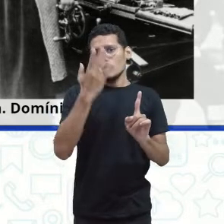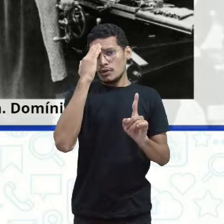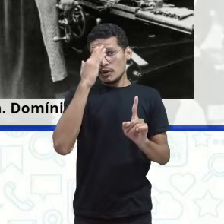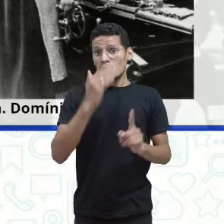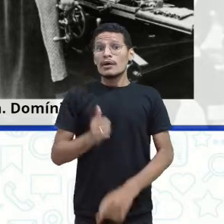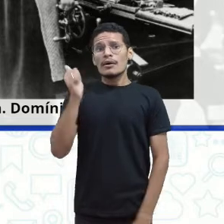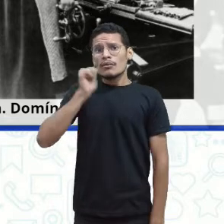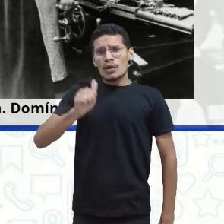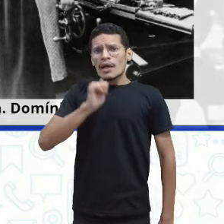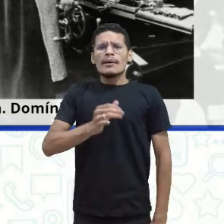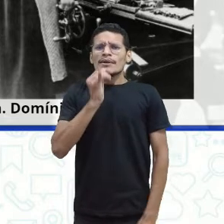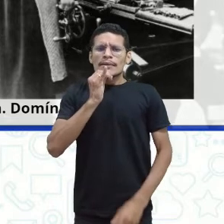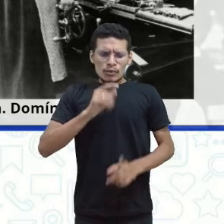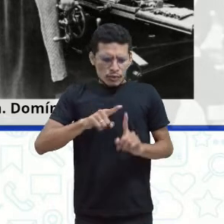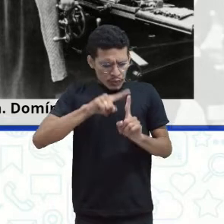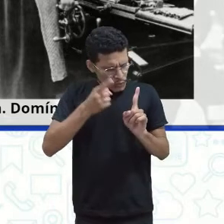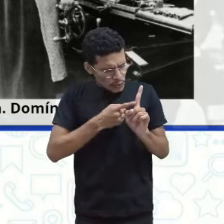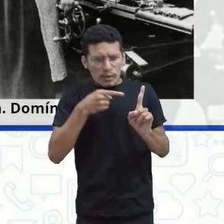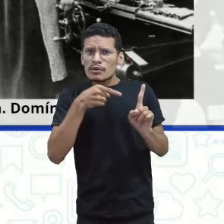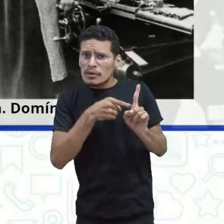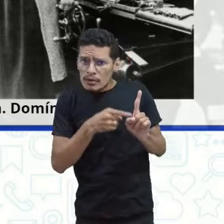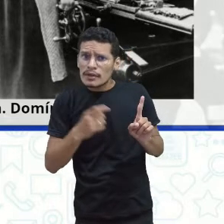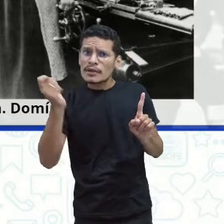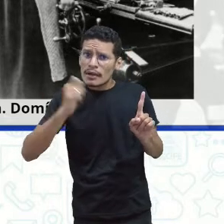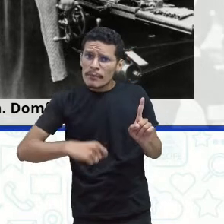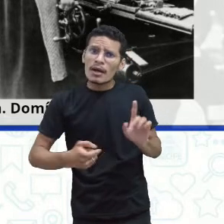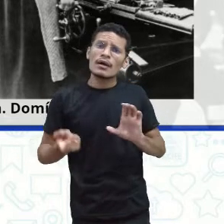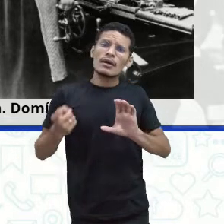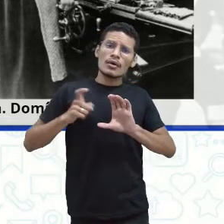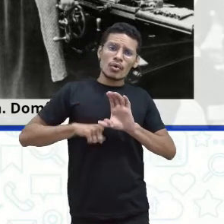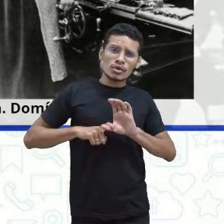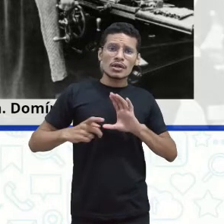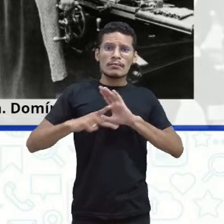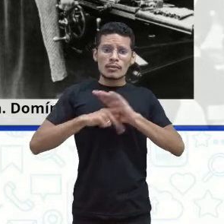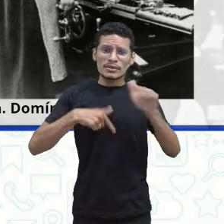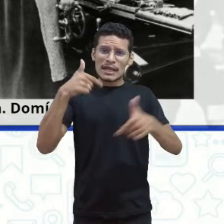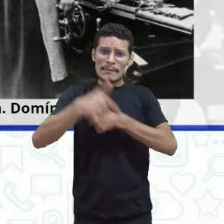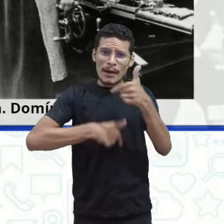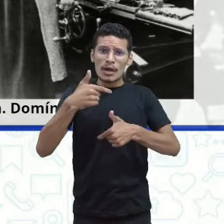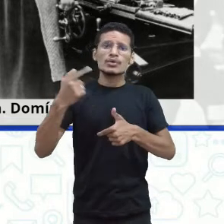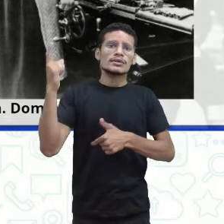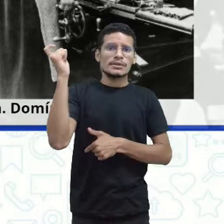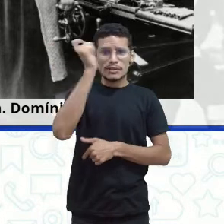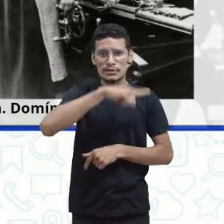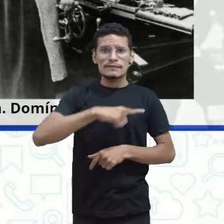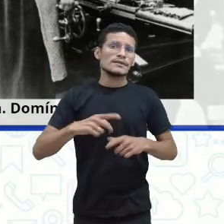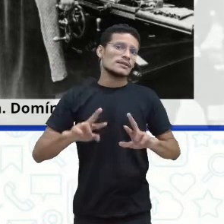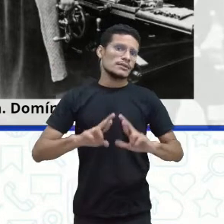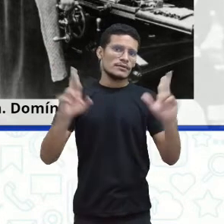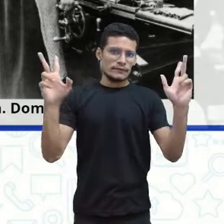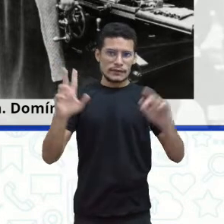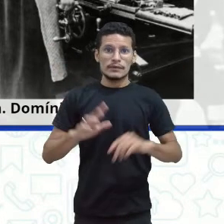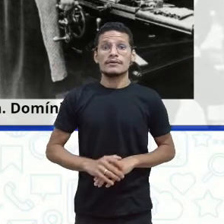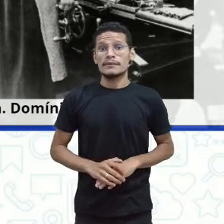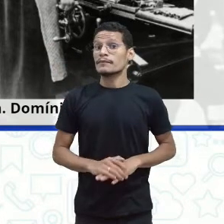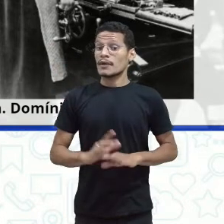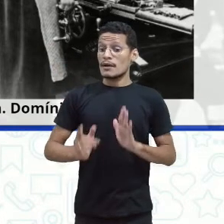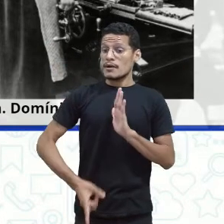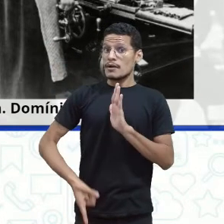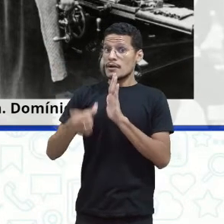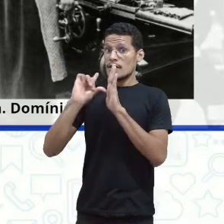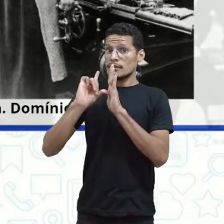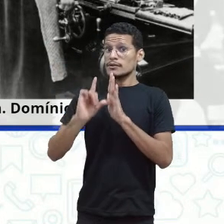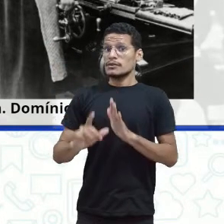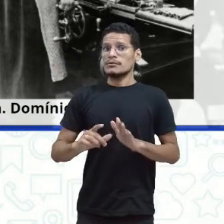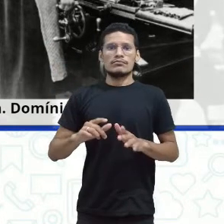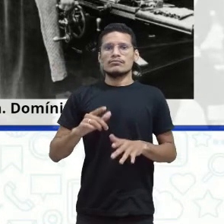mulheres, por exemplo, principalmente engravidam, então isso traz uma condição de trabalho, requer uma condição de trabalho diferente. Então, isso não existia, o homem e a